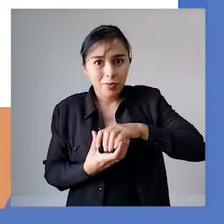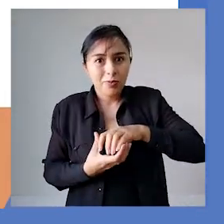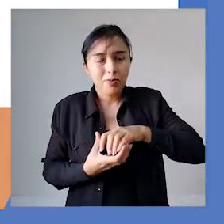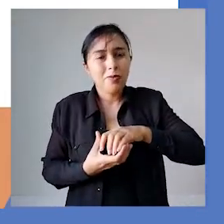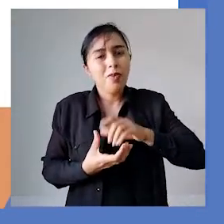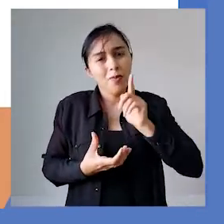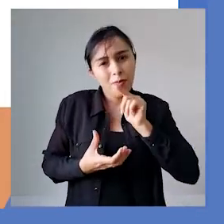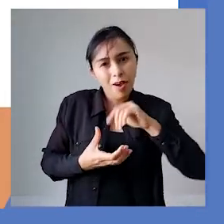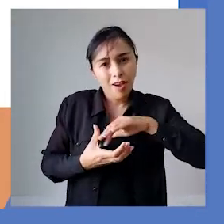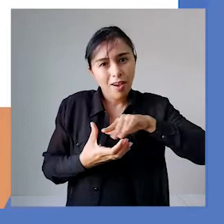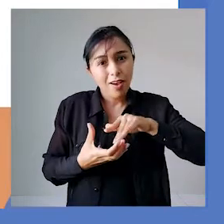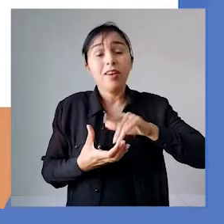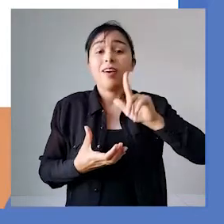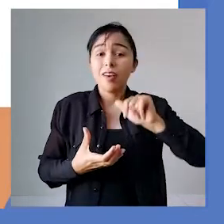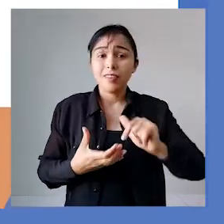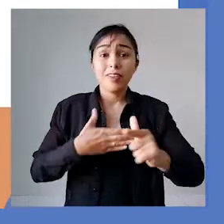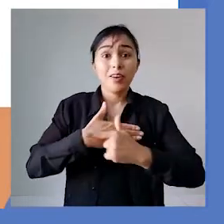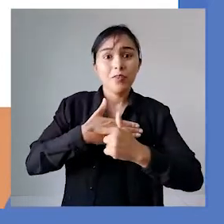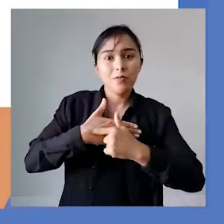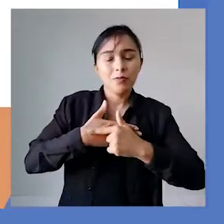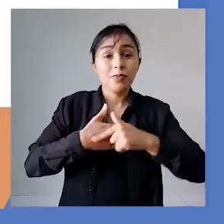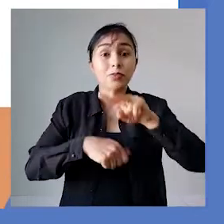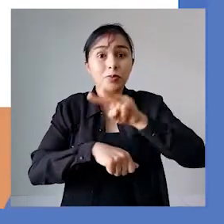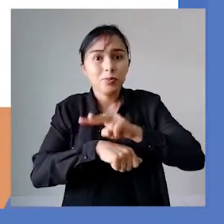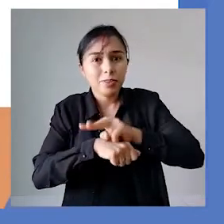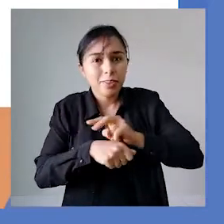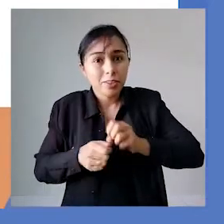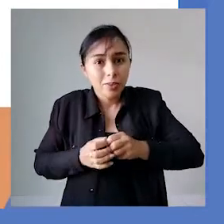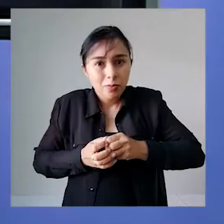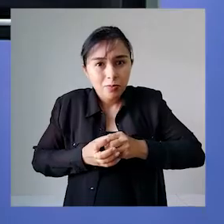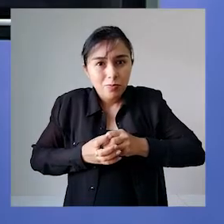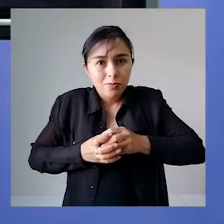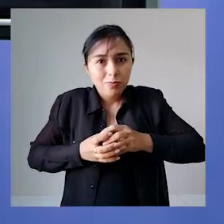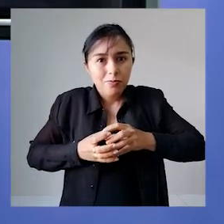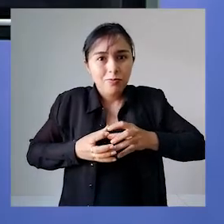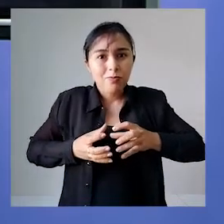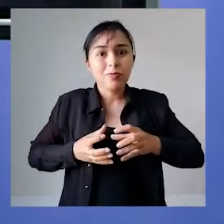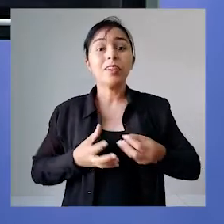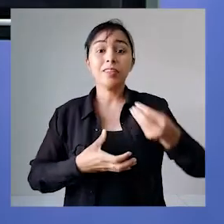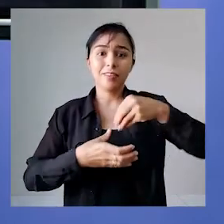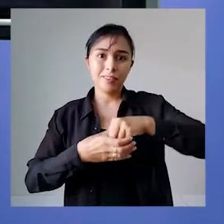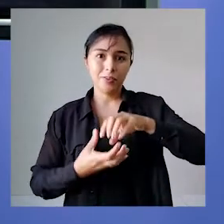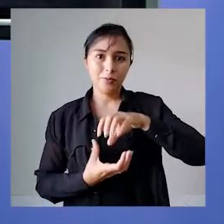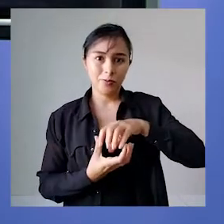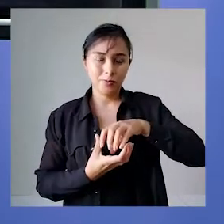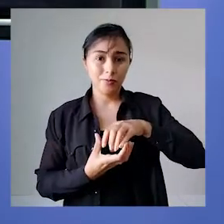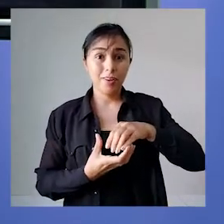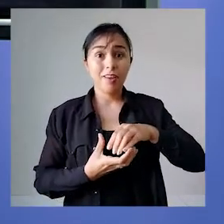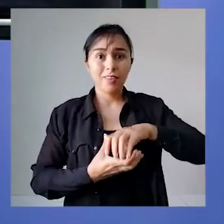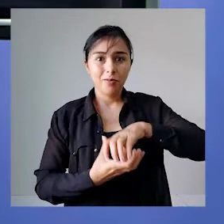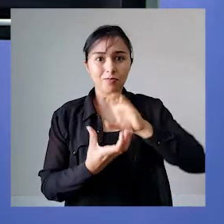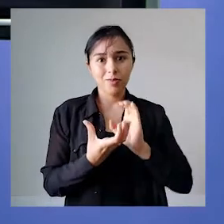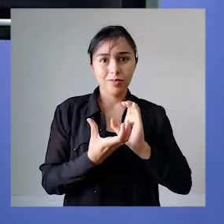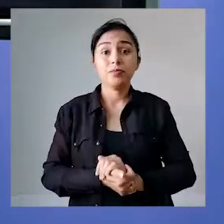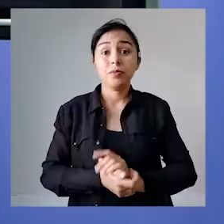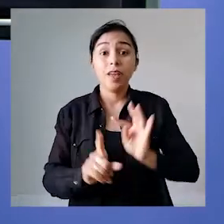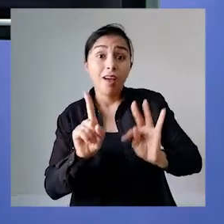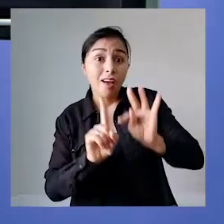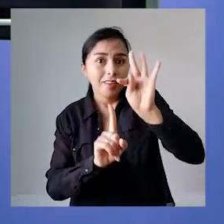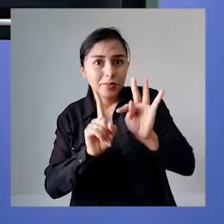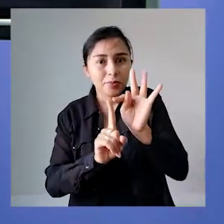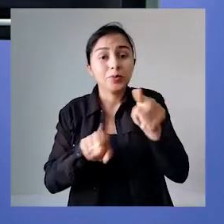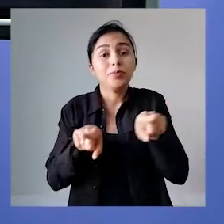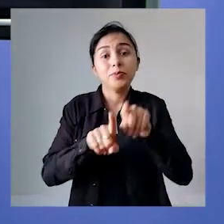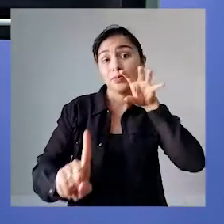são responsáveis pelo desenvolvimento desse filhote até o seu nascimento. A temperatura, ela acaba influenciando na